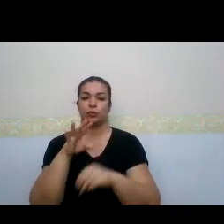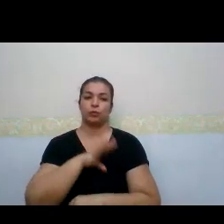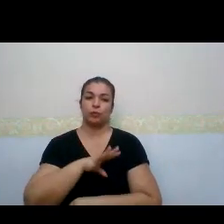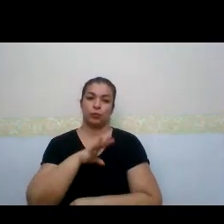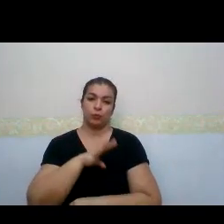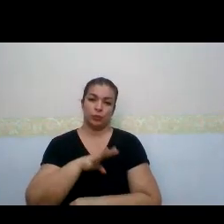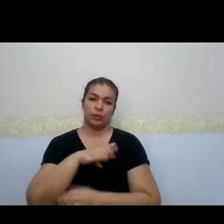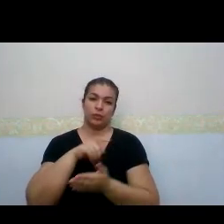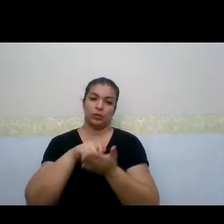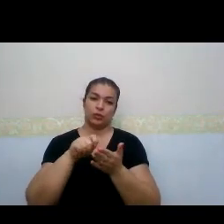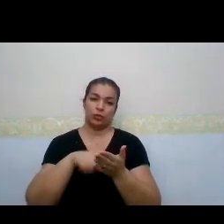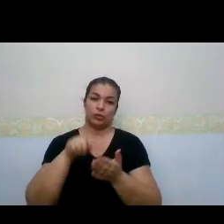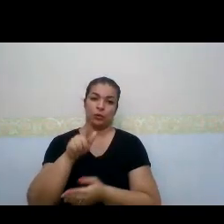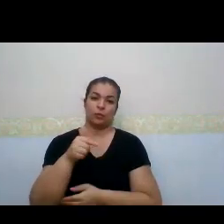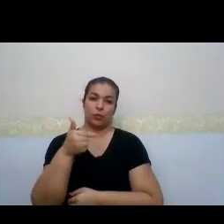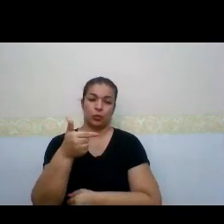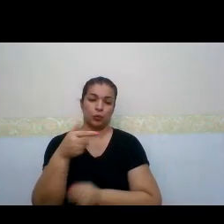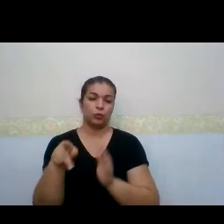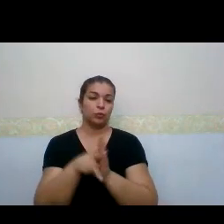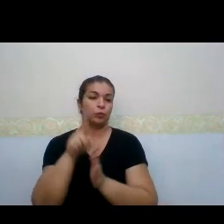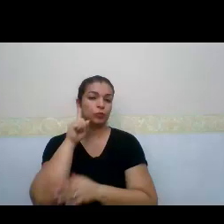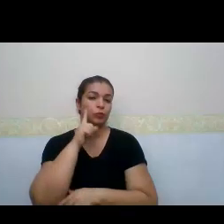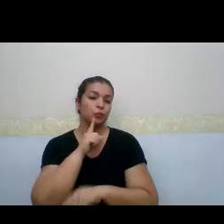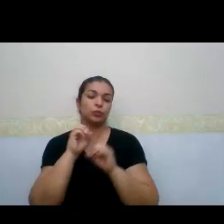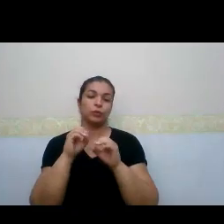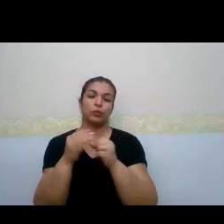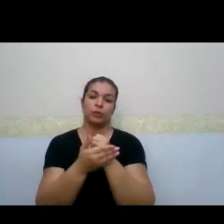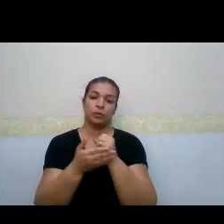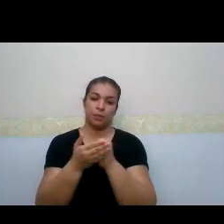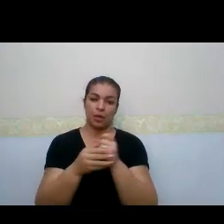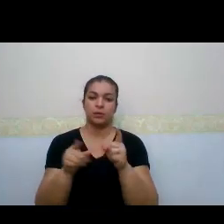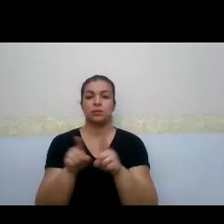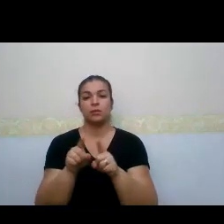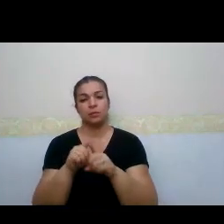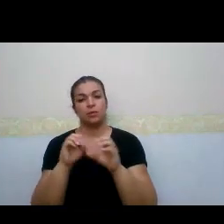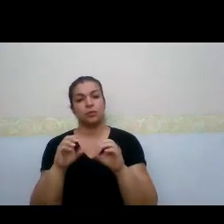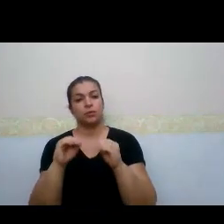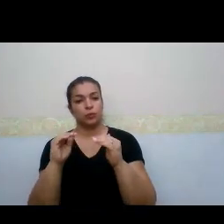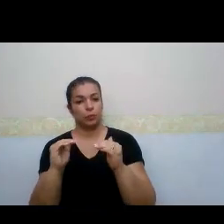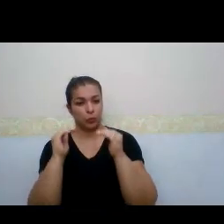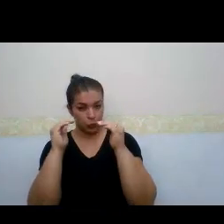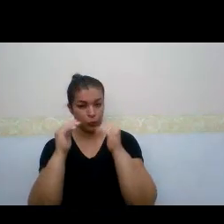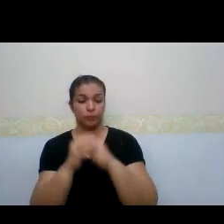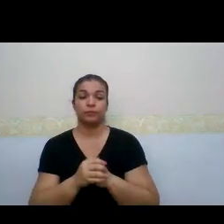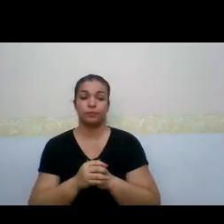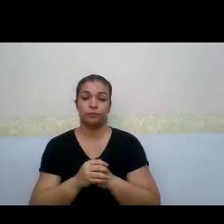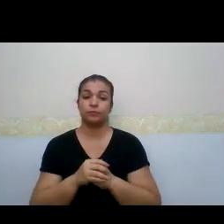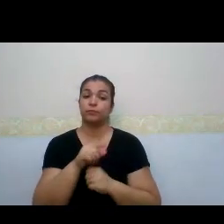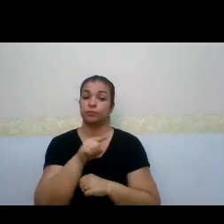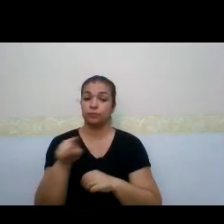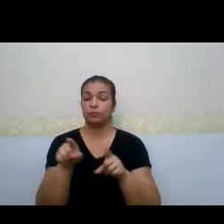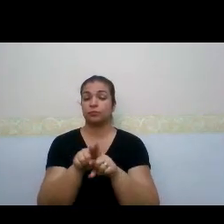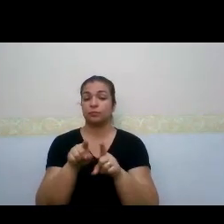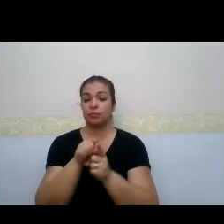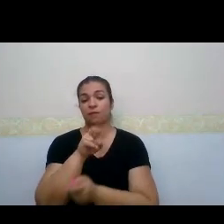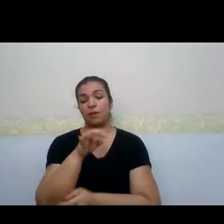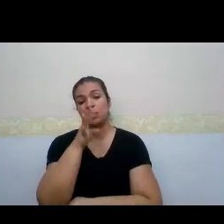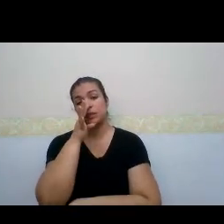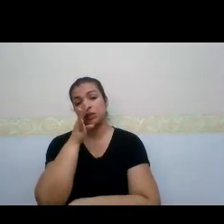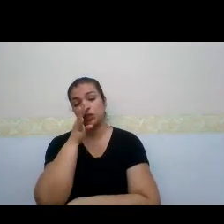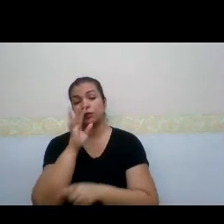como segunda língua para surdos da educação básica e do ensino superior. Você também vai assistir os vídeos 3 e 4,